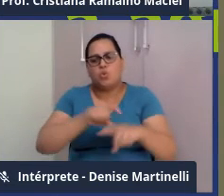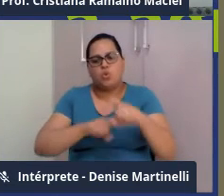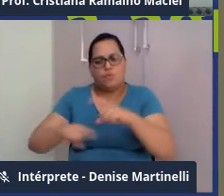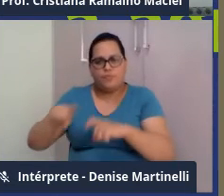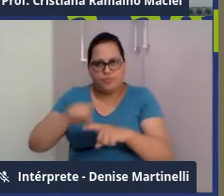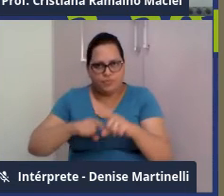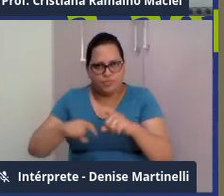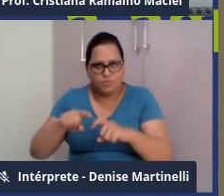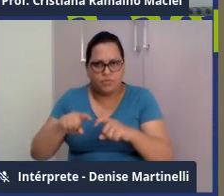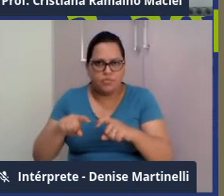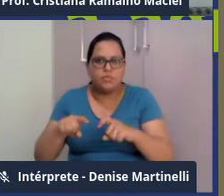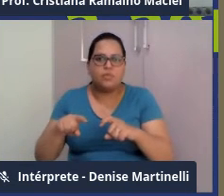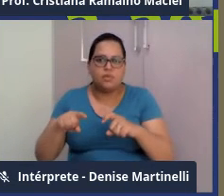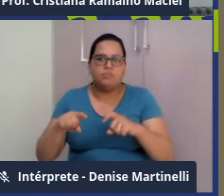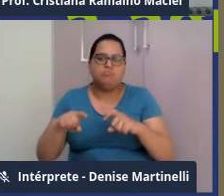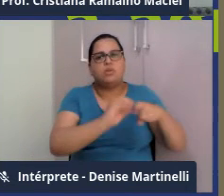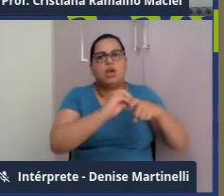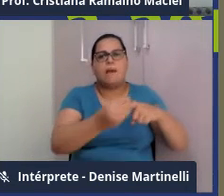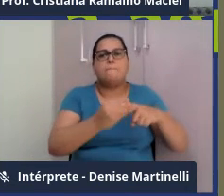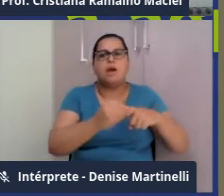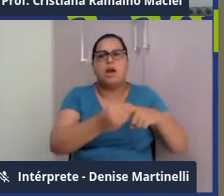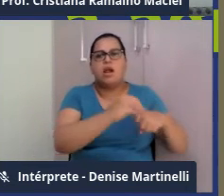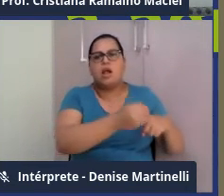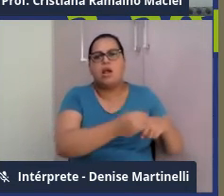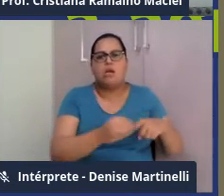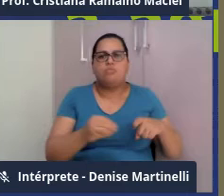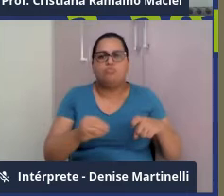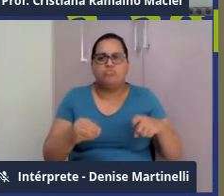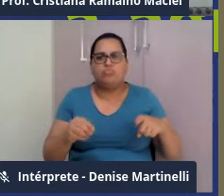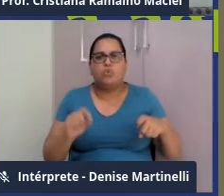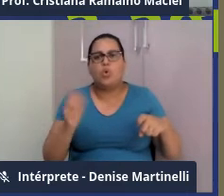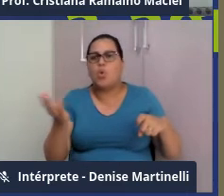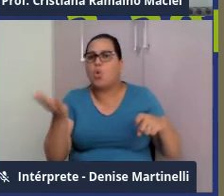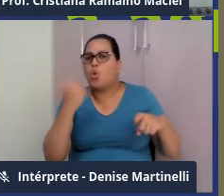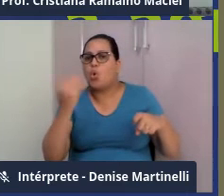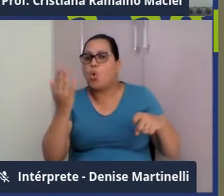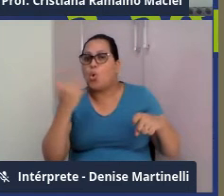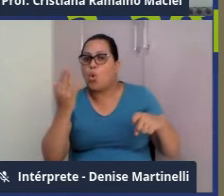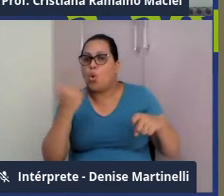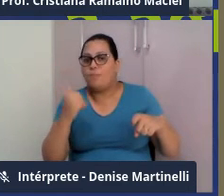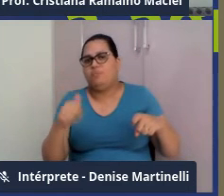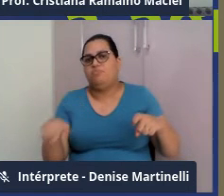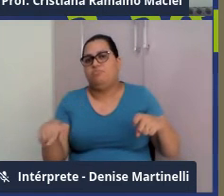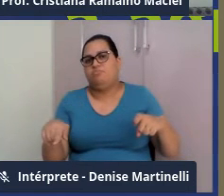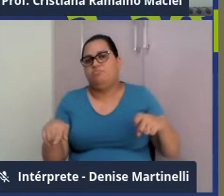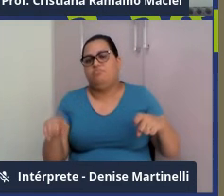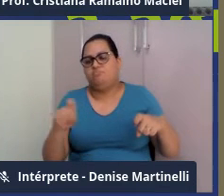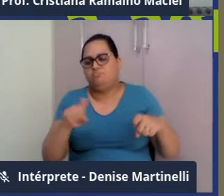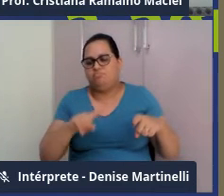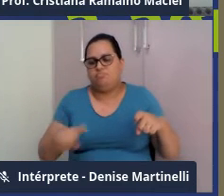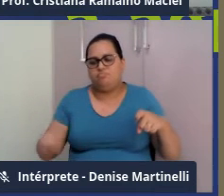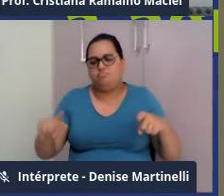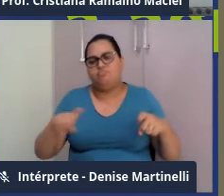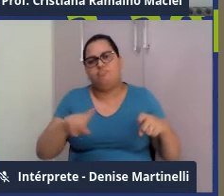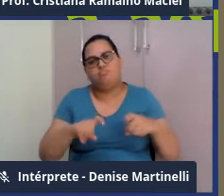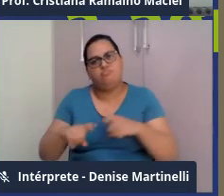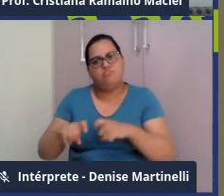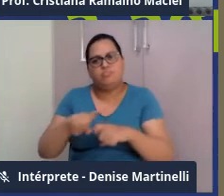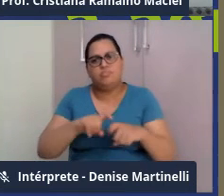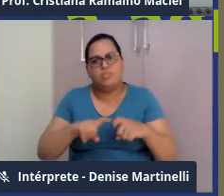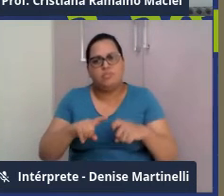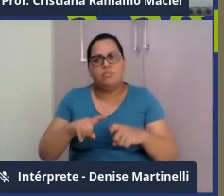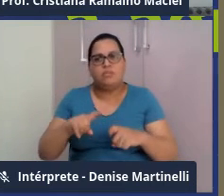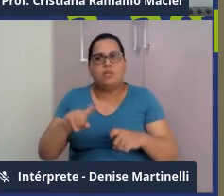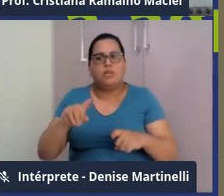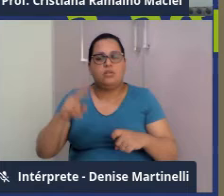camarão comendo um náuplio desses. Só tem um probleminha, essa ideia é genial. Só que esses